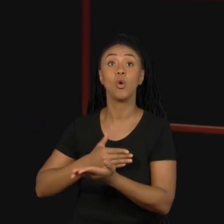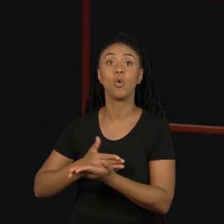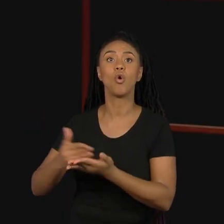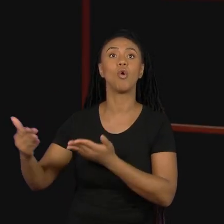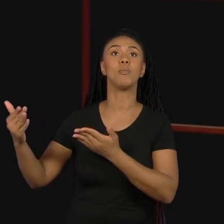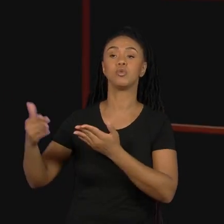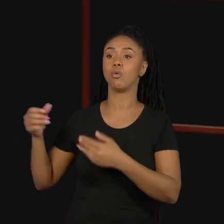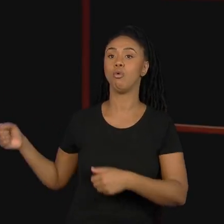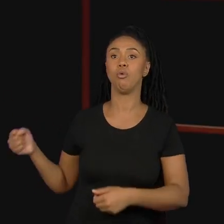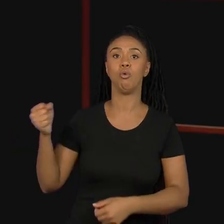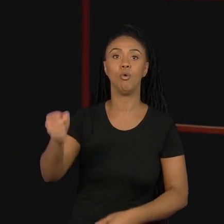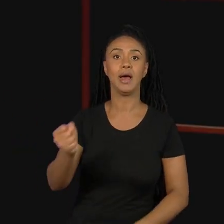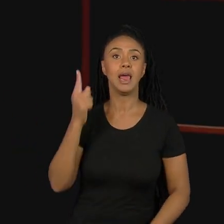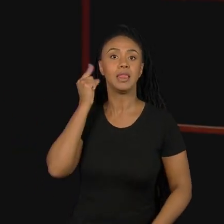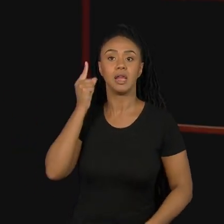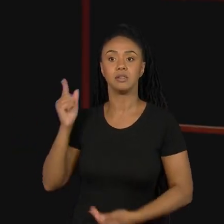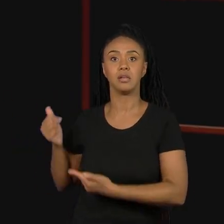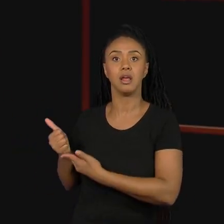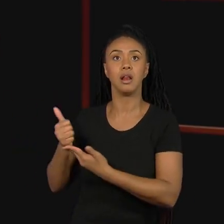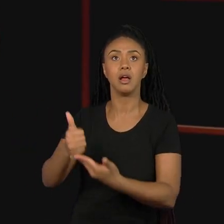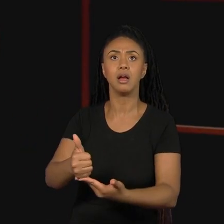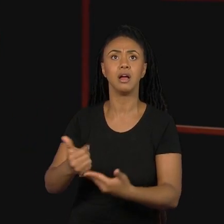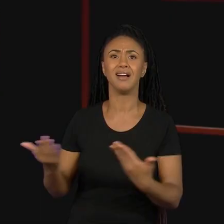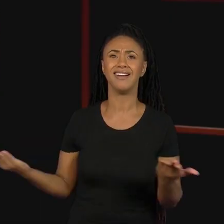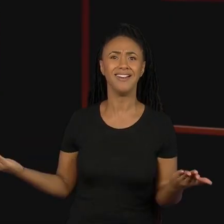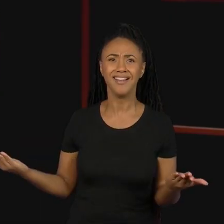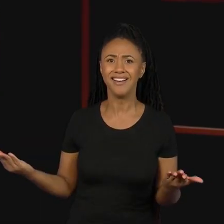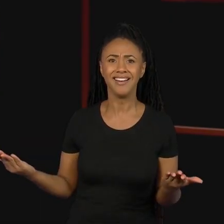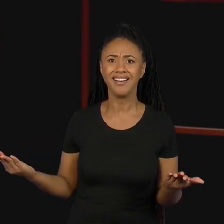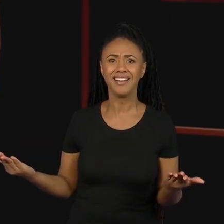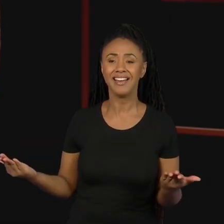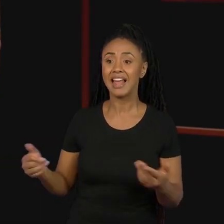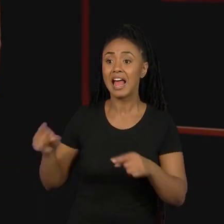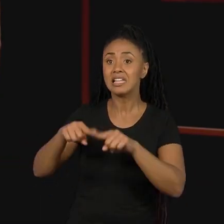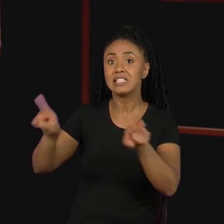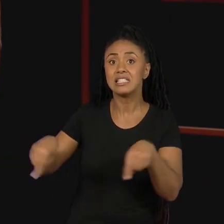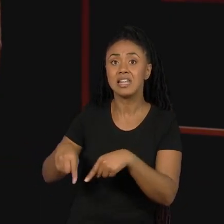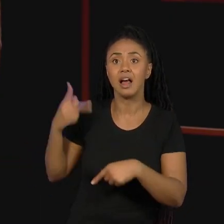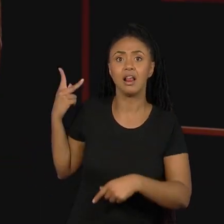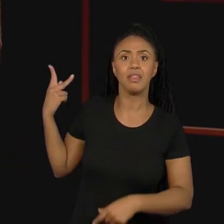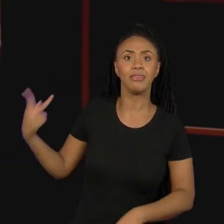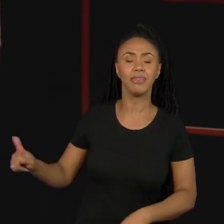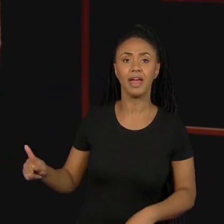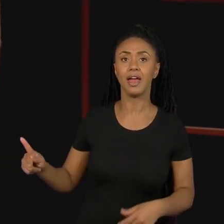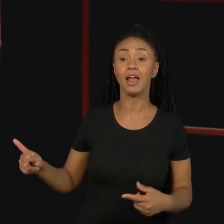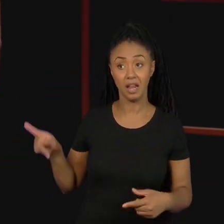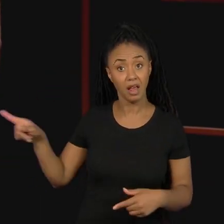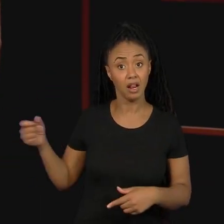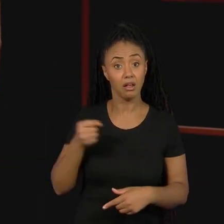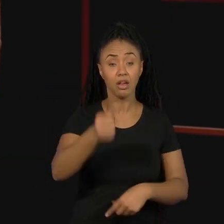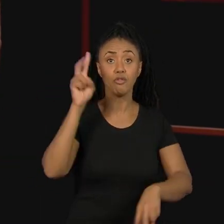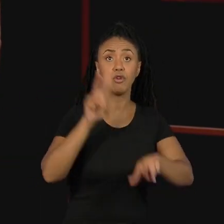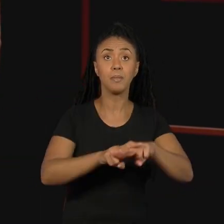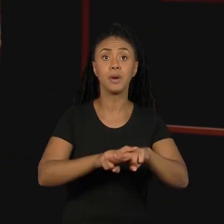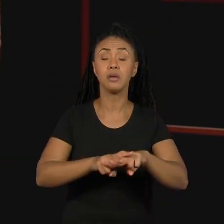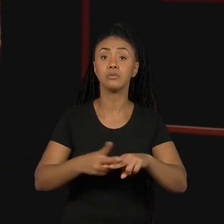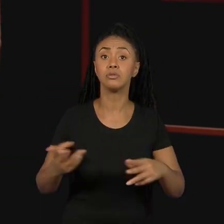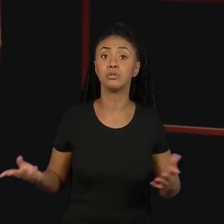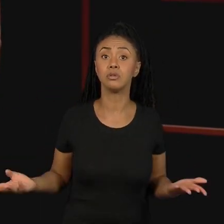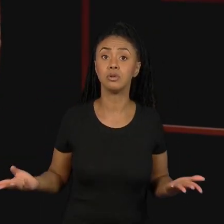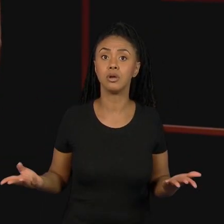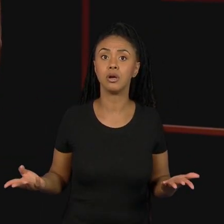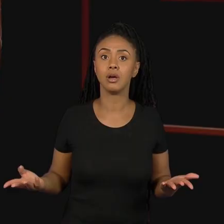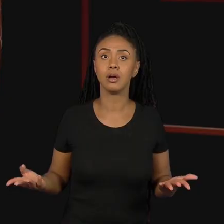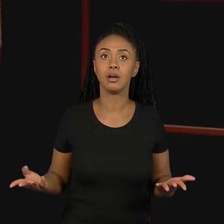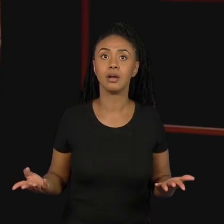Baioneri. Um cara culto. Eu não tinha coragem de passar na calçada dele. Então, Ele foi preso, ele